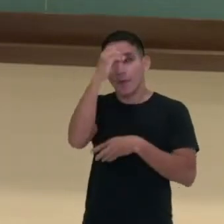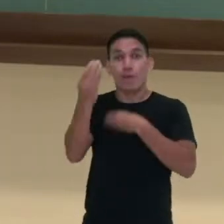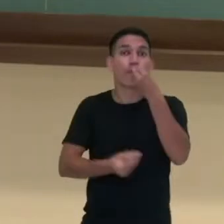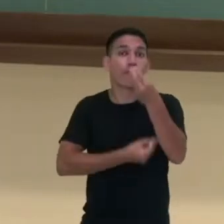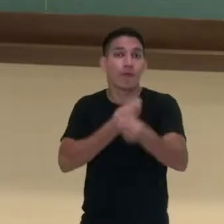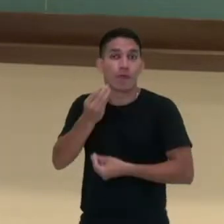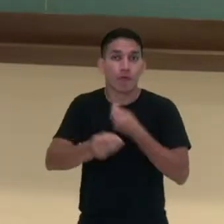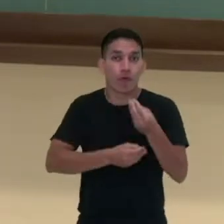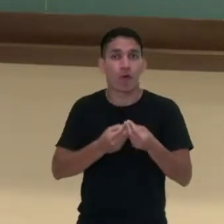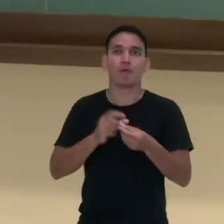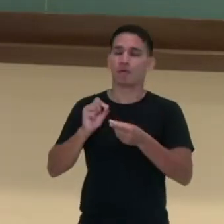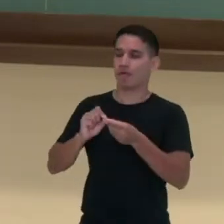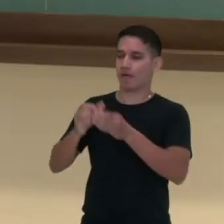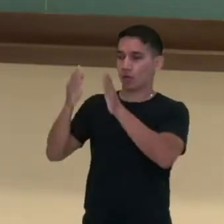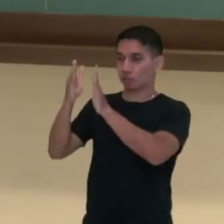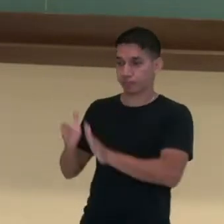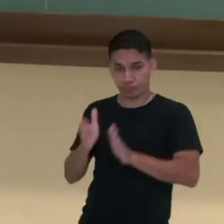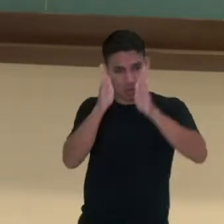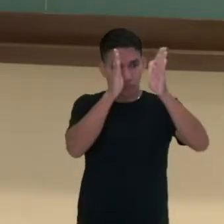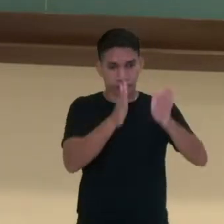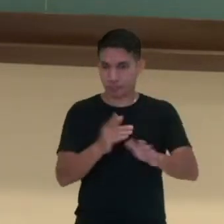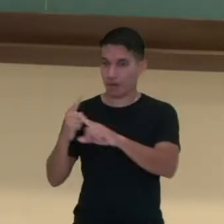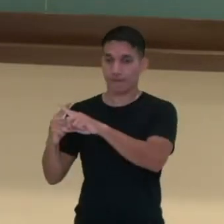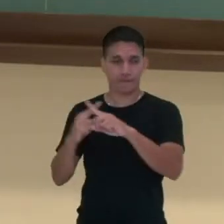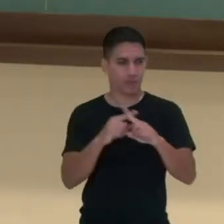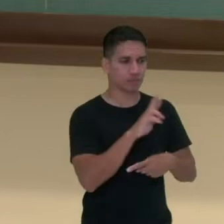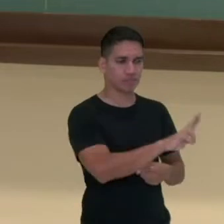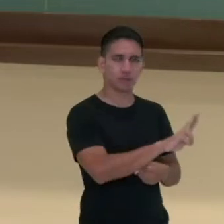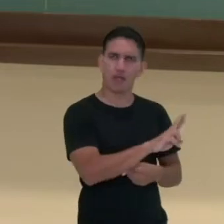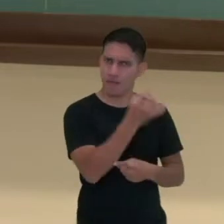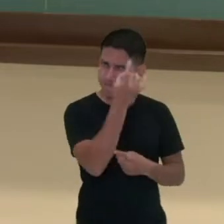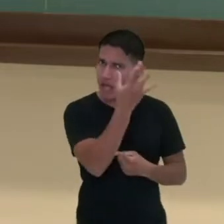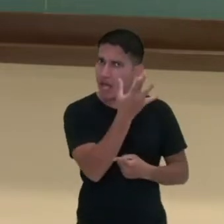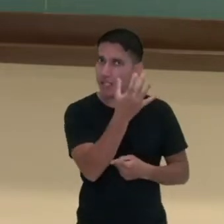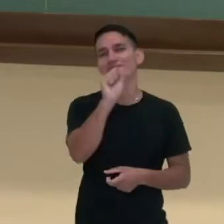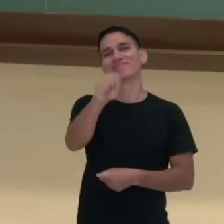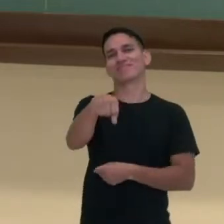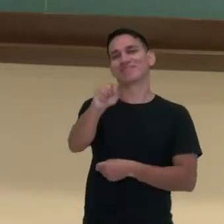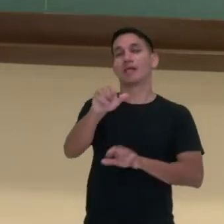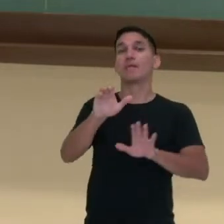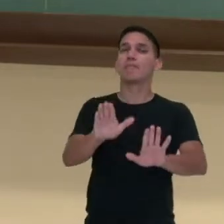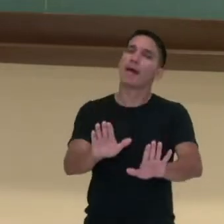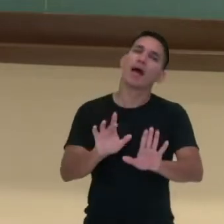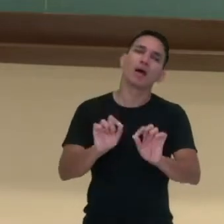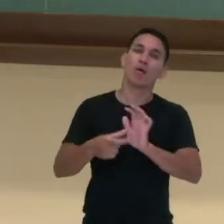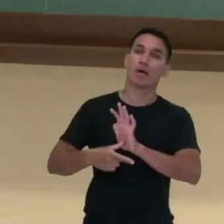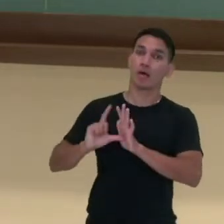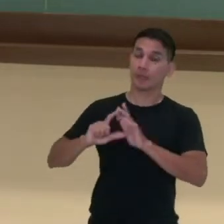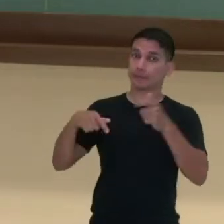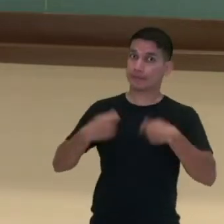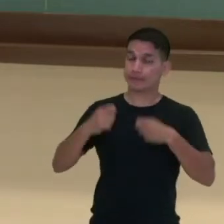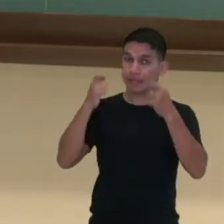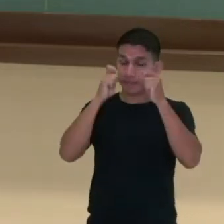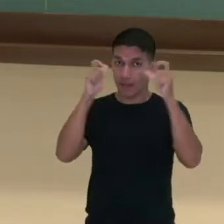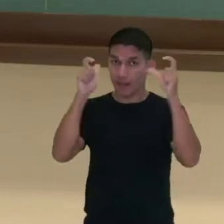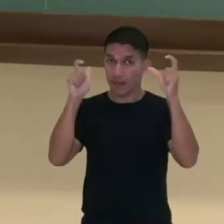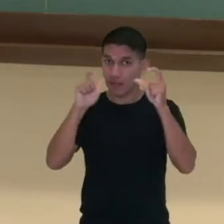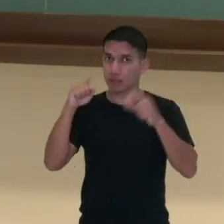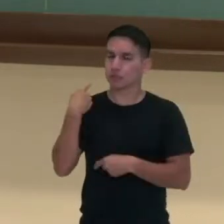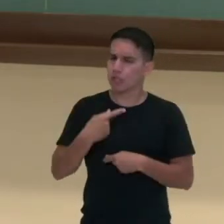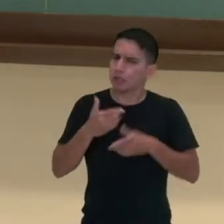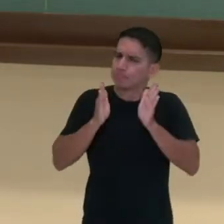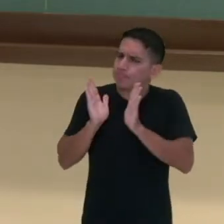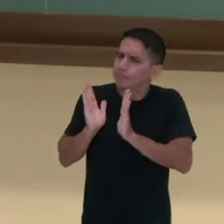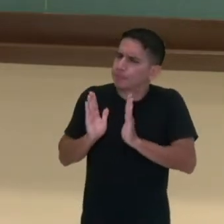vamos fazer para multiplicar duas matrizes. É fácil? Sim, pessoal, é fácil, mas precisa ter atenção ao que a gente está